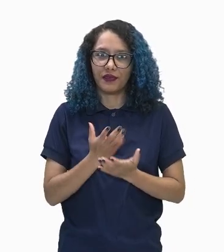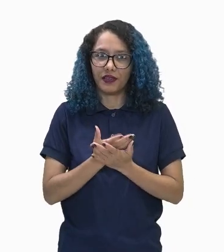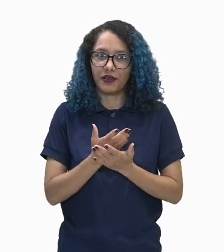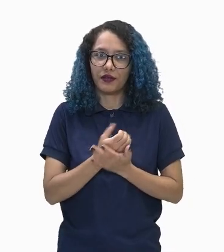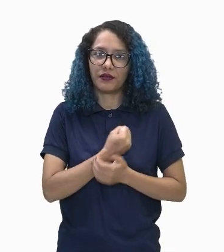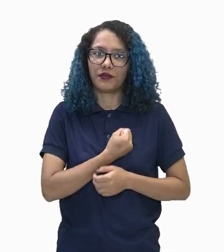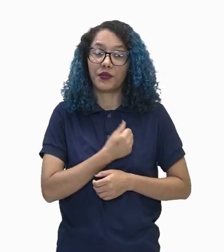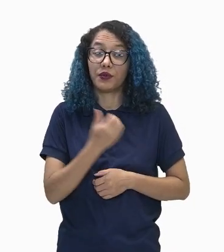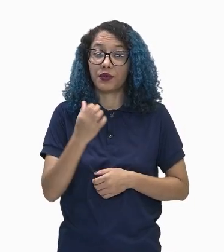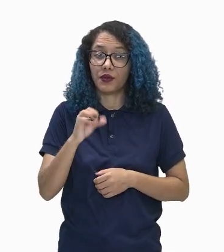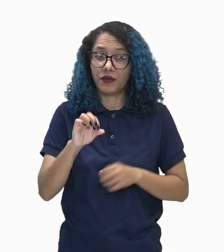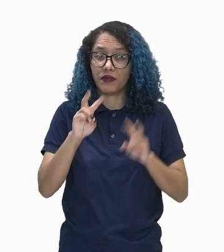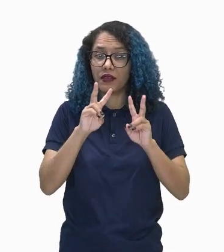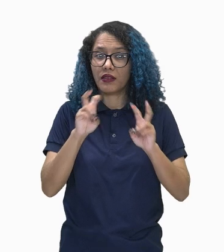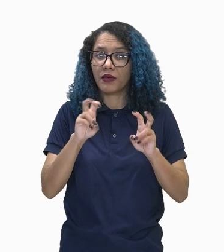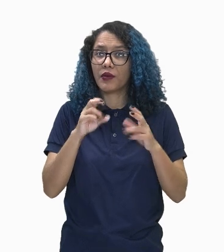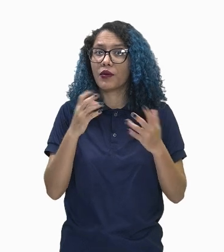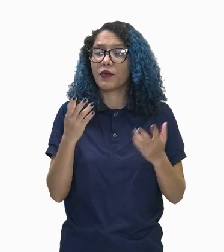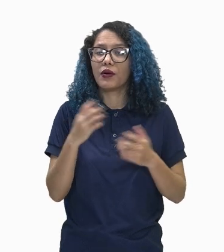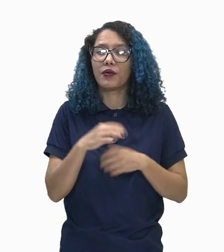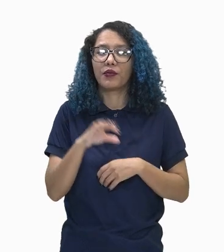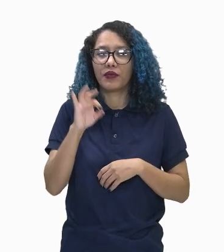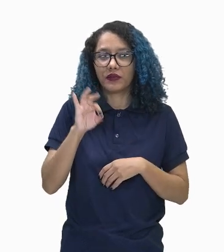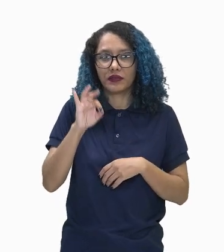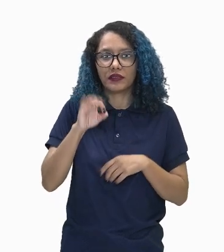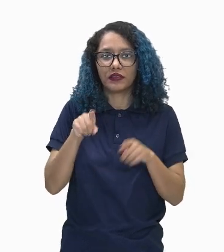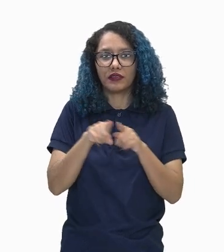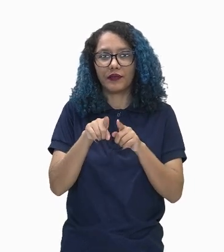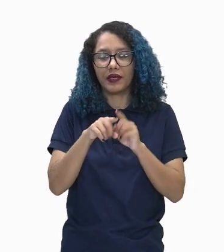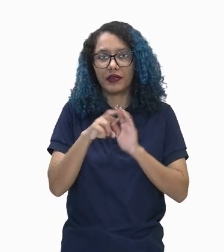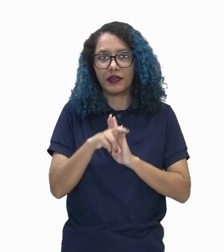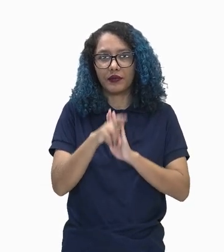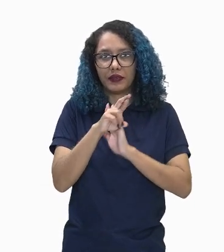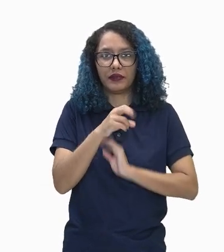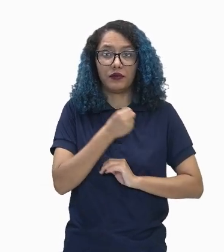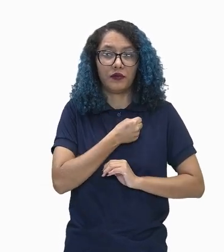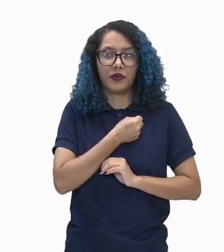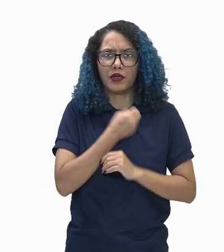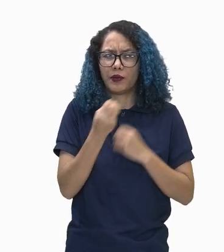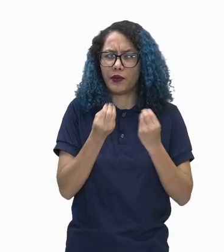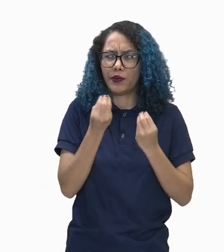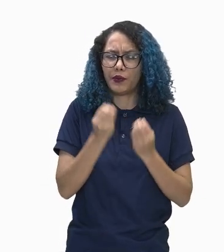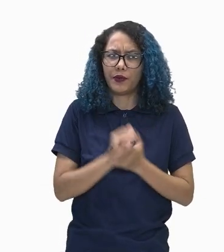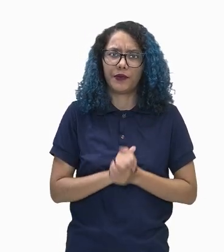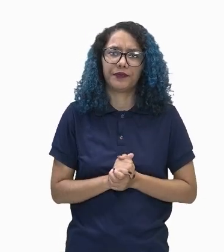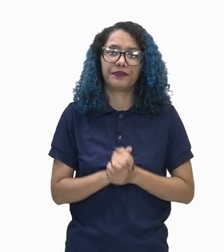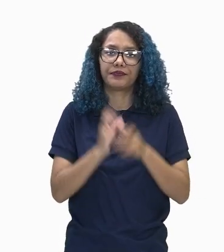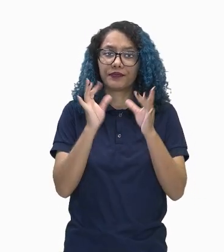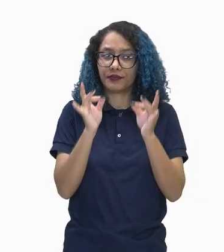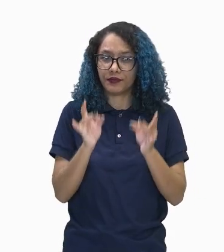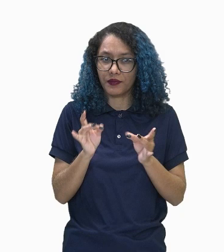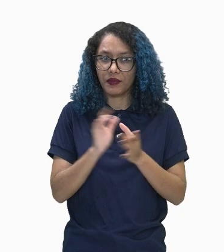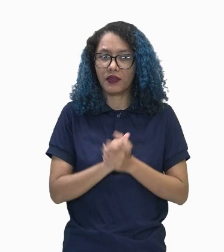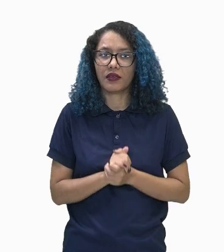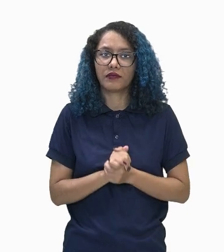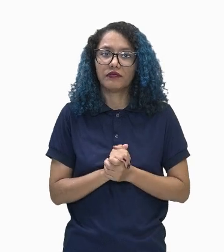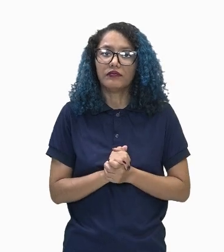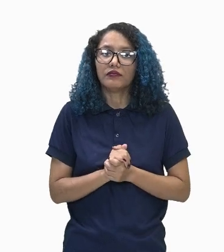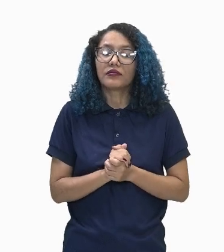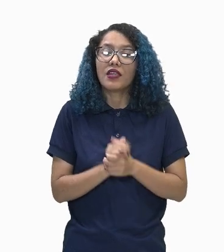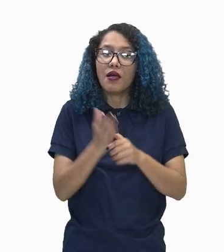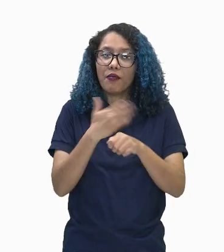número 9, objeto de conhecimento, porcentagem e sua representação numérica. Detalhamento, aplicação